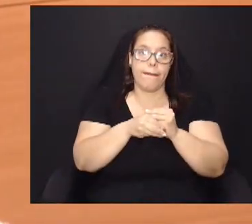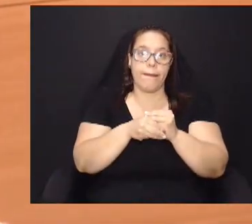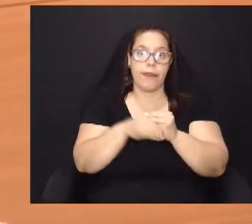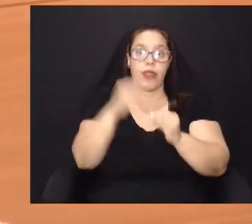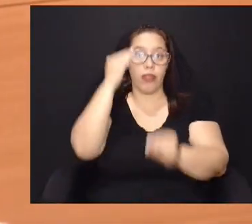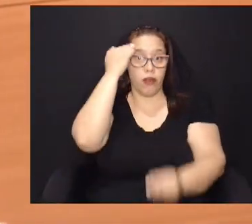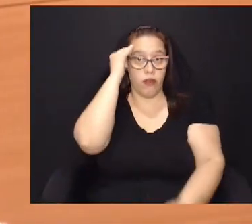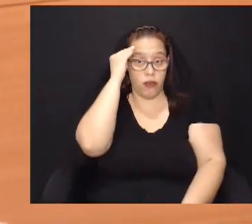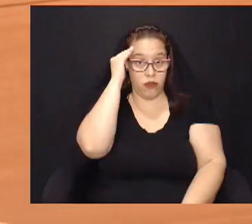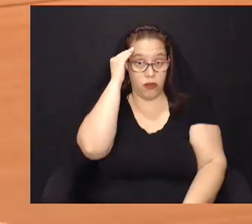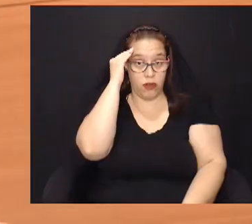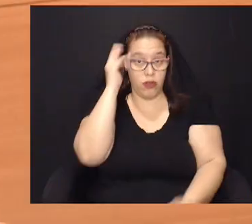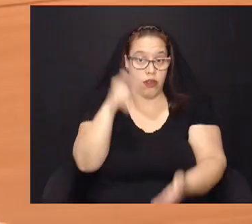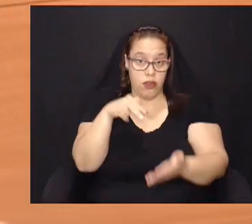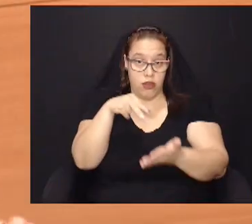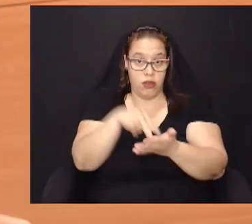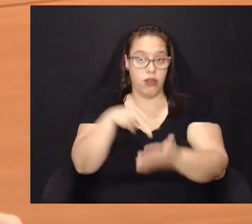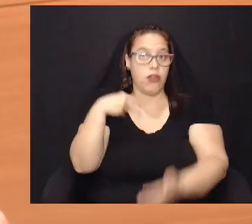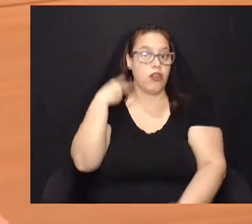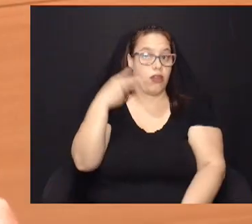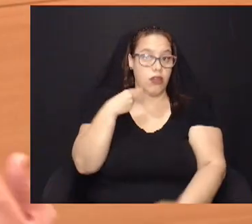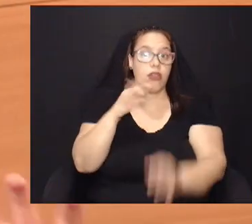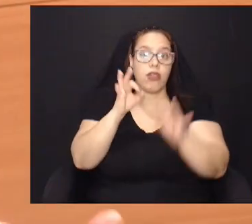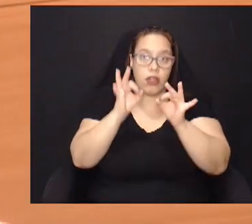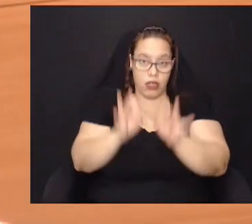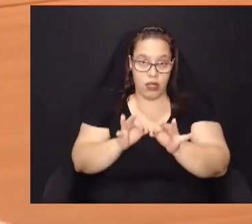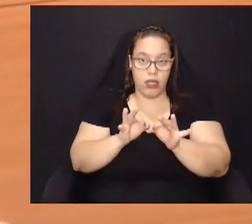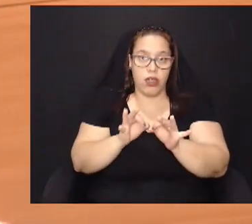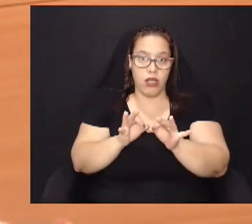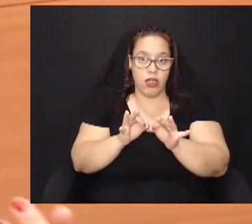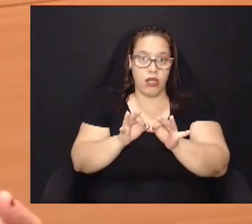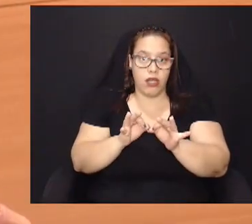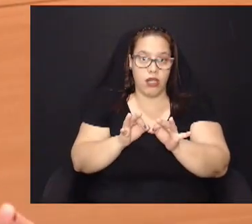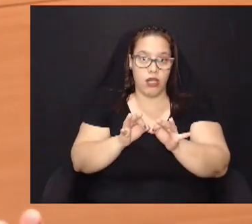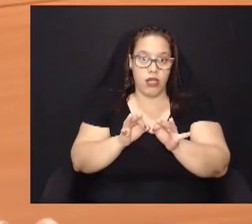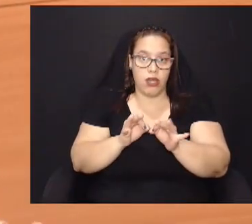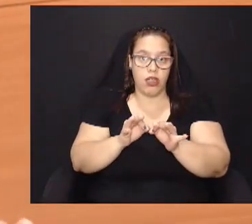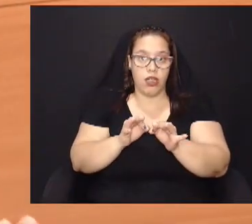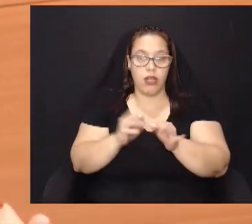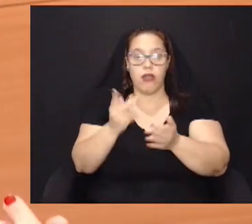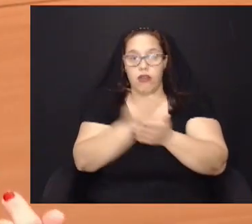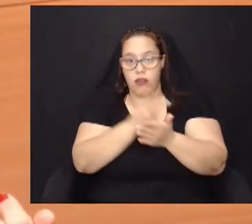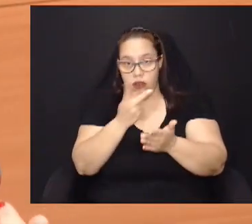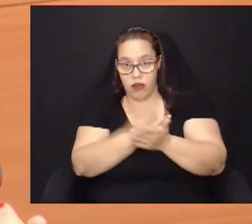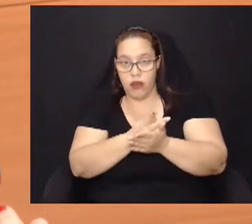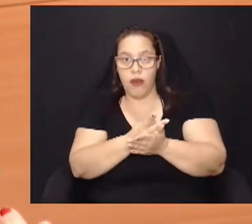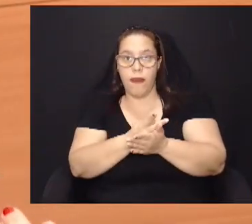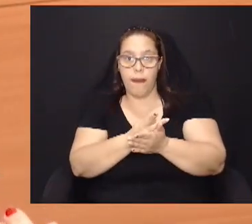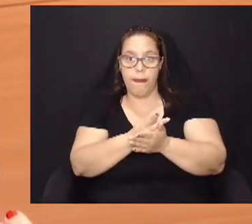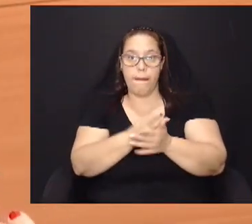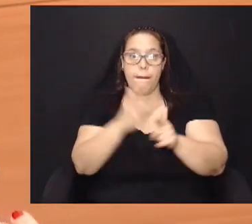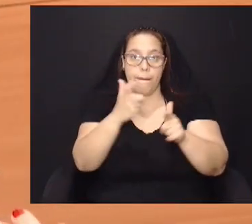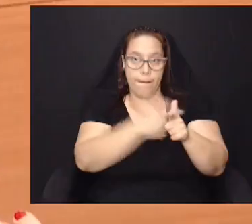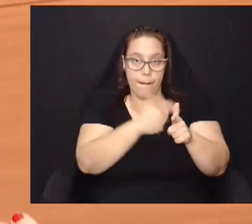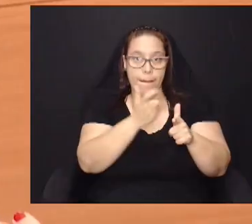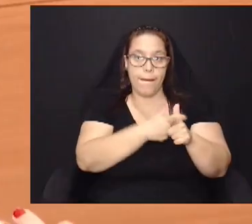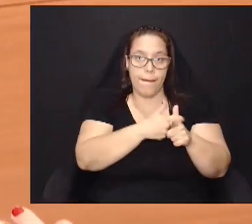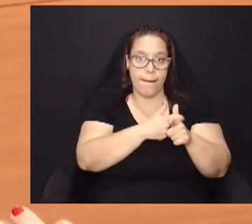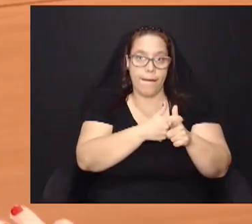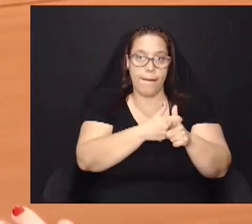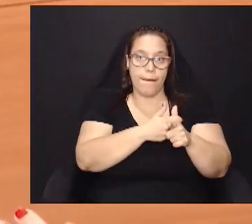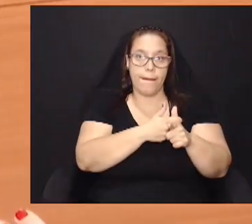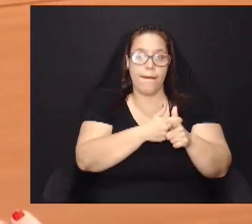que o posicionamento do vereador está correto, a gente estaria numa inconstitucionalidade com relação a esse artigo, infringindo a súmula